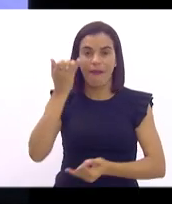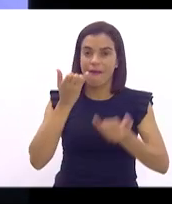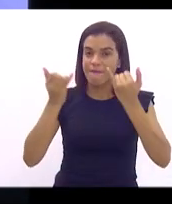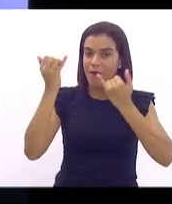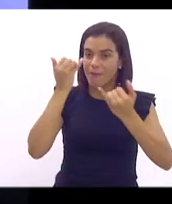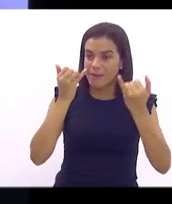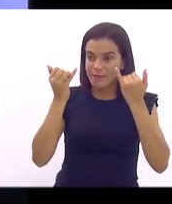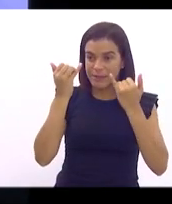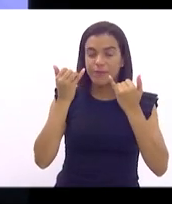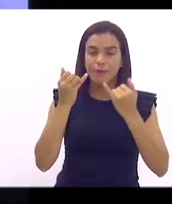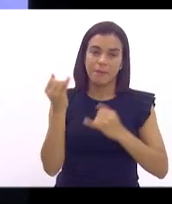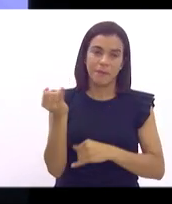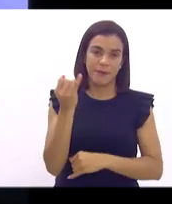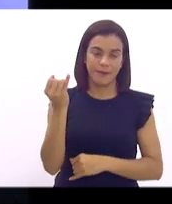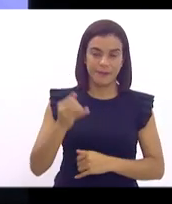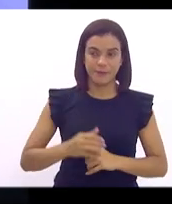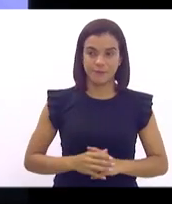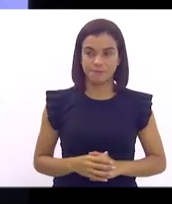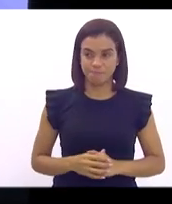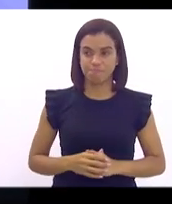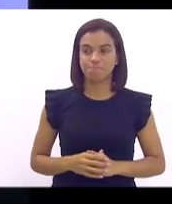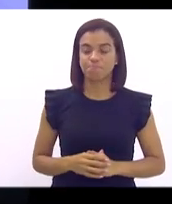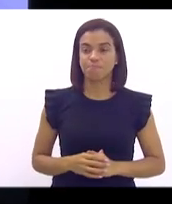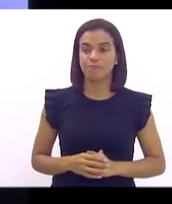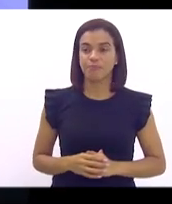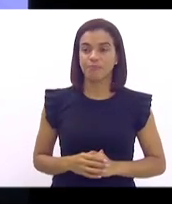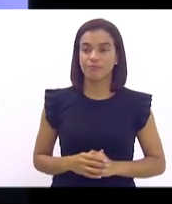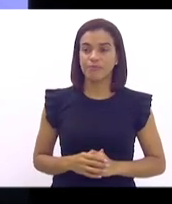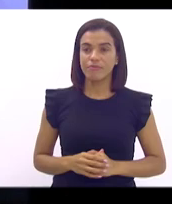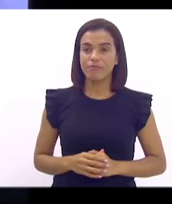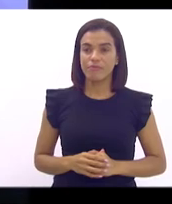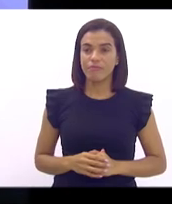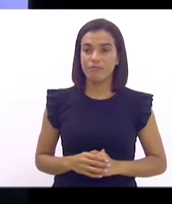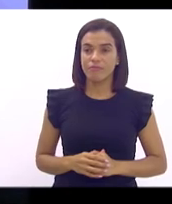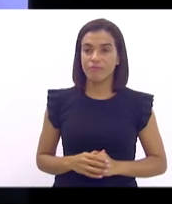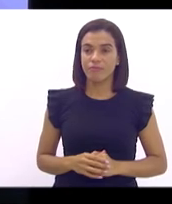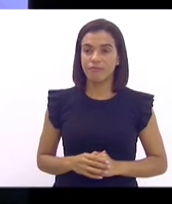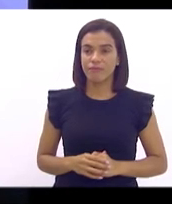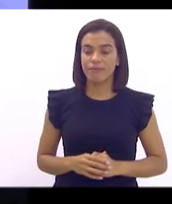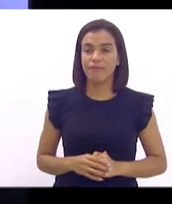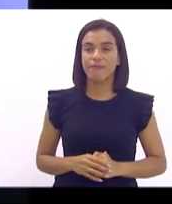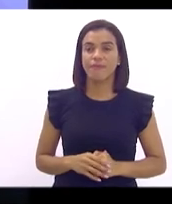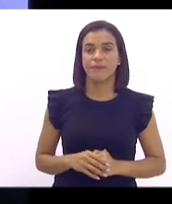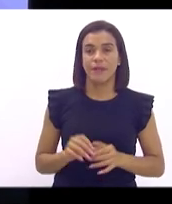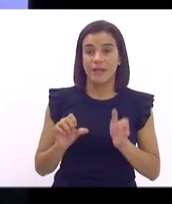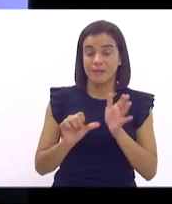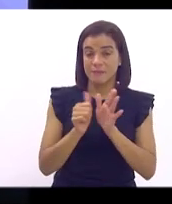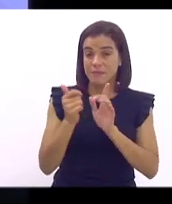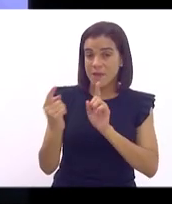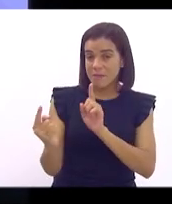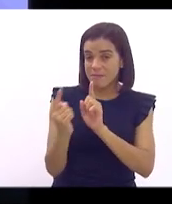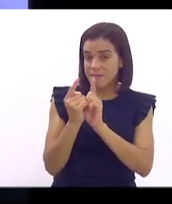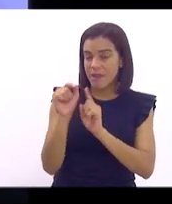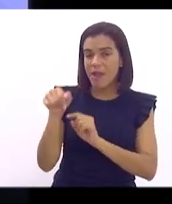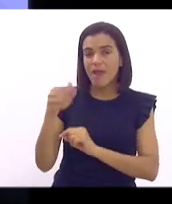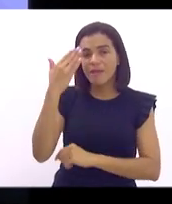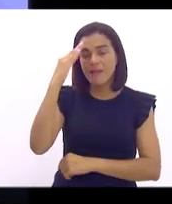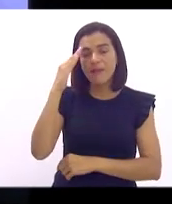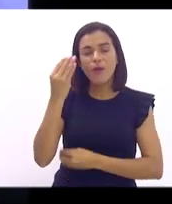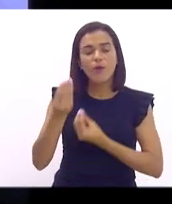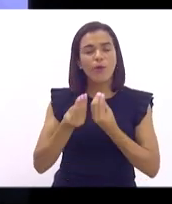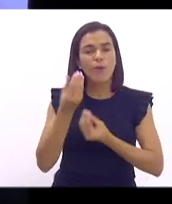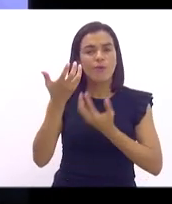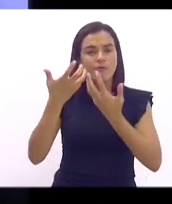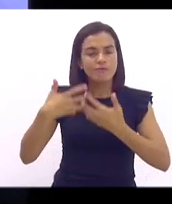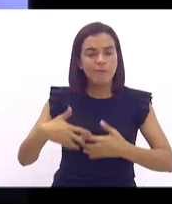a informação também é muito importante nesse processo. Esse primeiro aproximação é entender o que é o núcleo de apoio às vítimas,